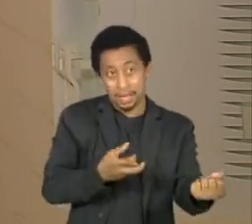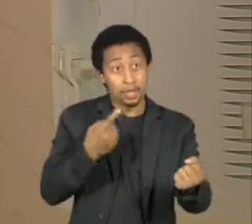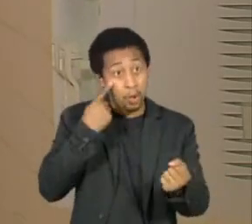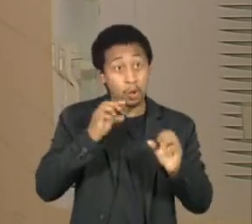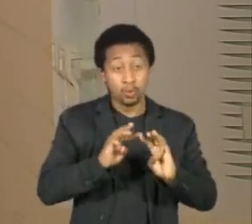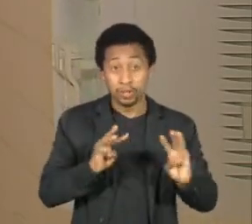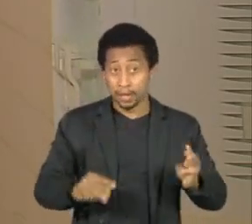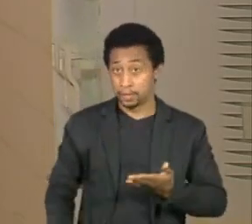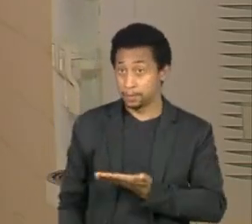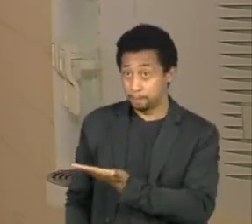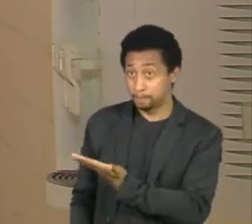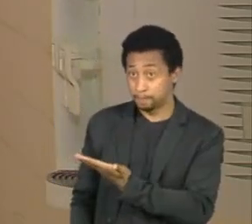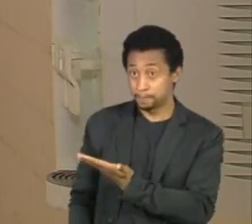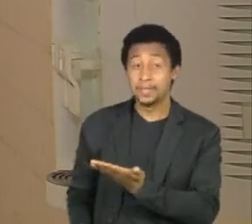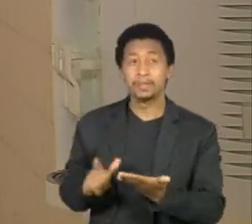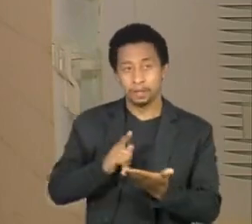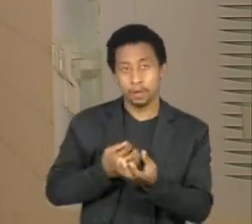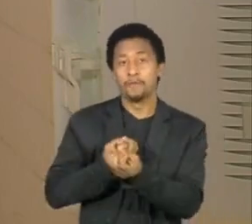bp.org.br